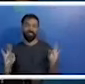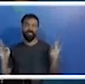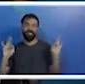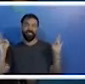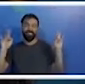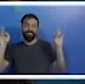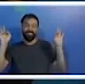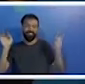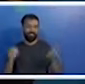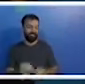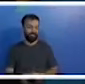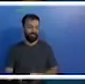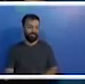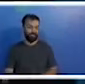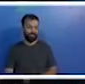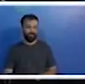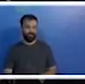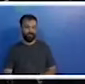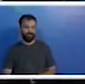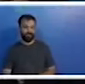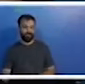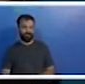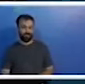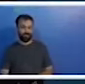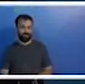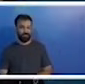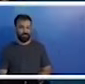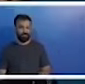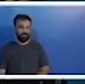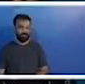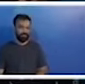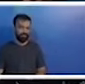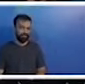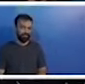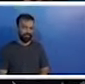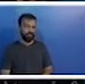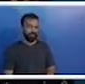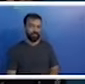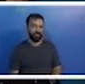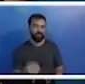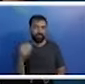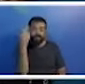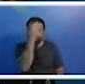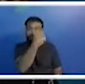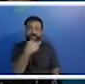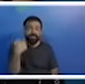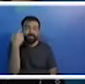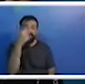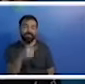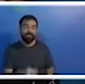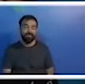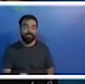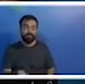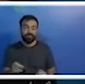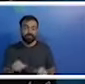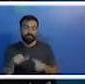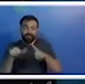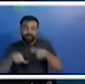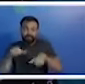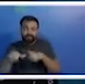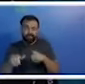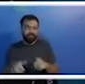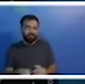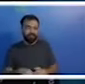alegria na verdade olha um emoji vocês perceberam que quando a gente fala sobre as expressões automaticamente o nosso rosto muda